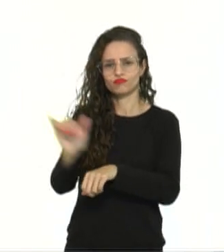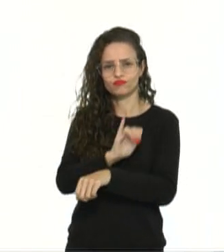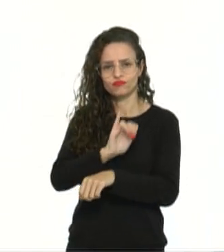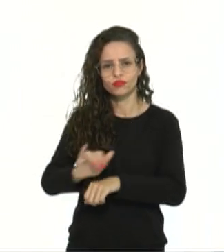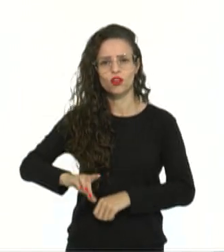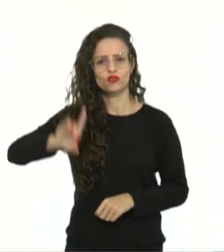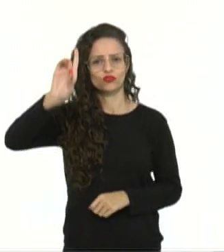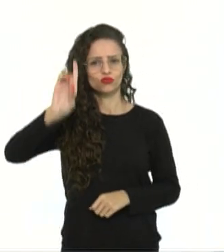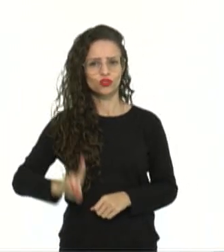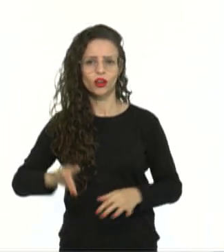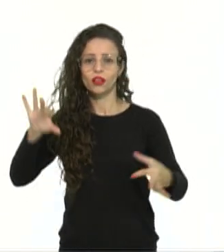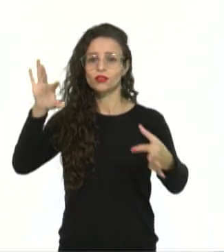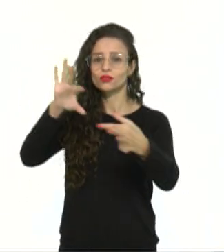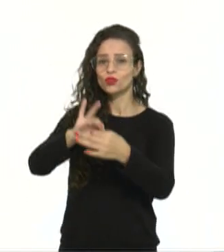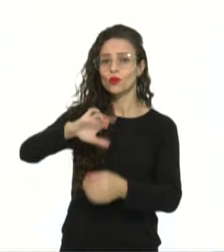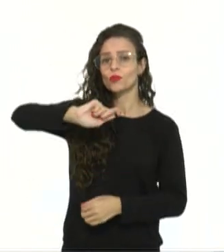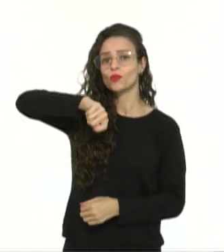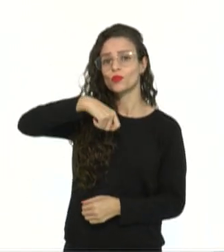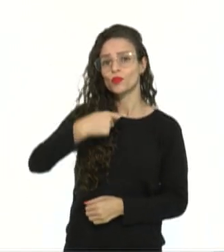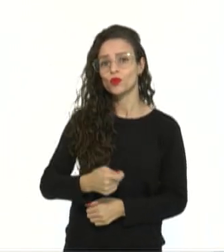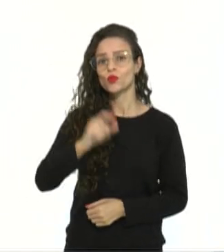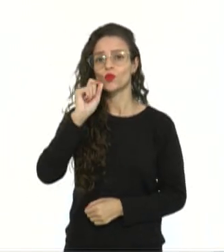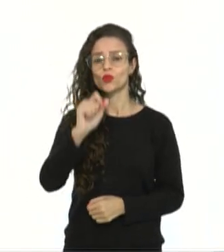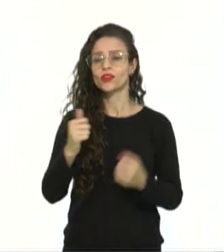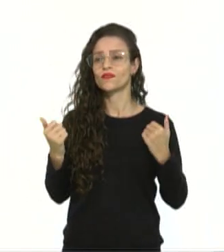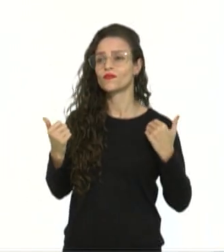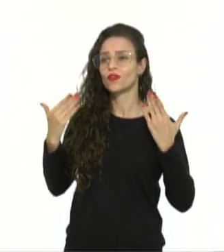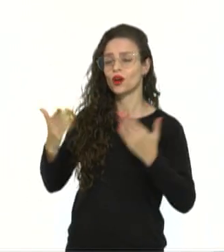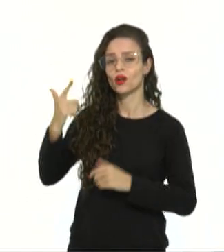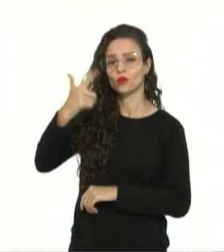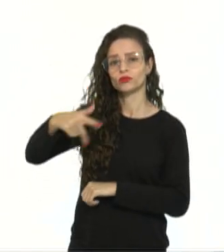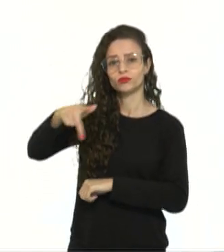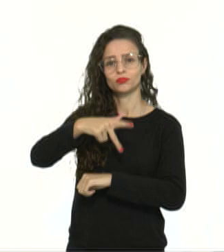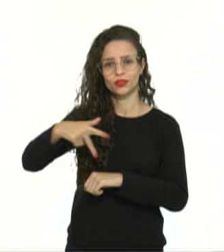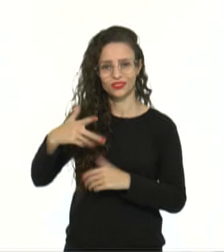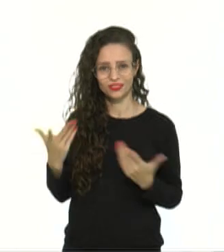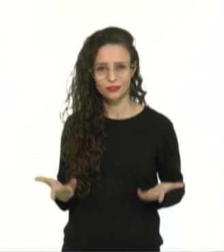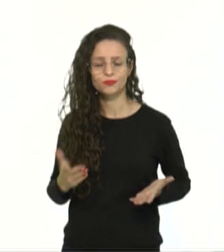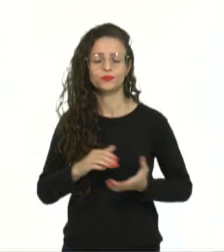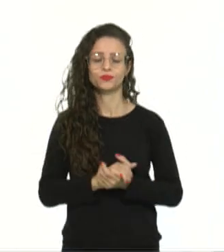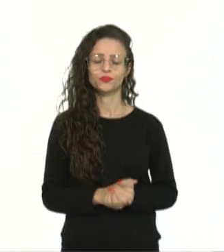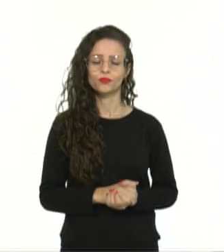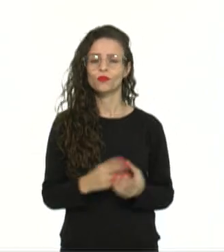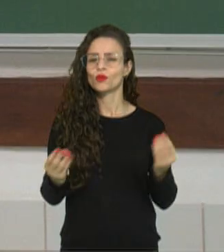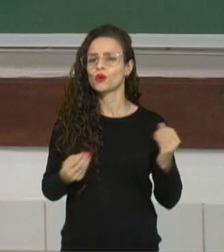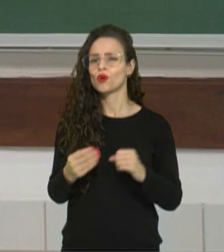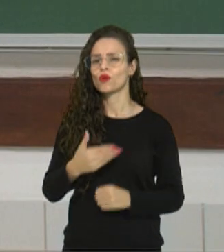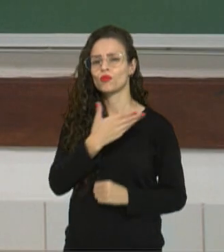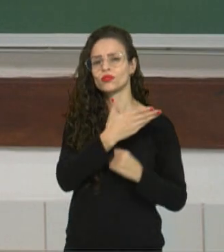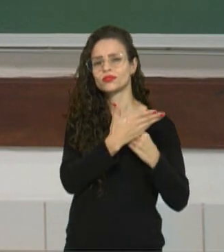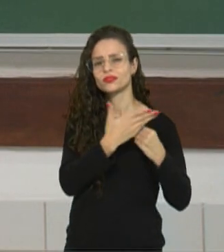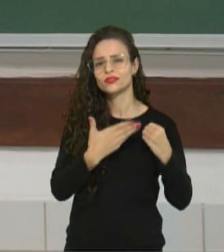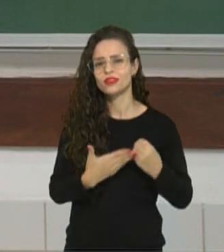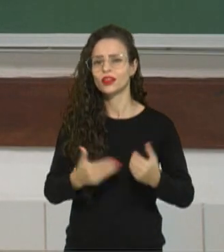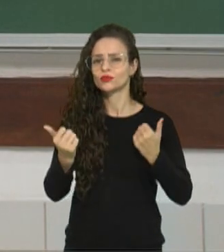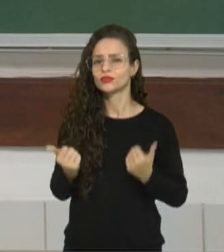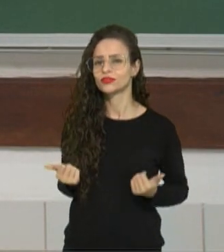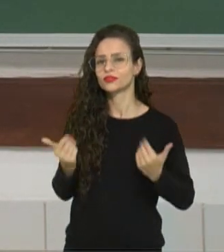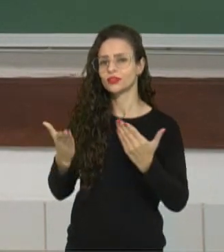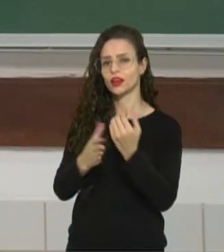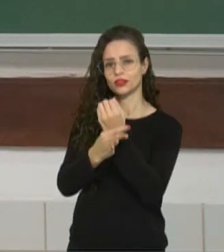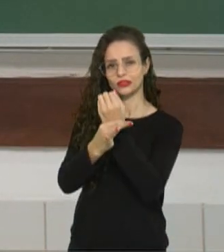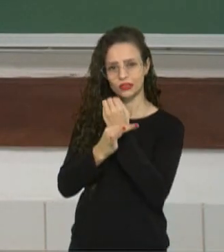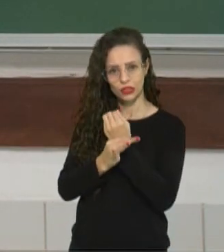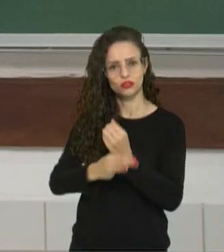direitos que dizem respeito a questões internacionais ou que saem das fronteiras do Estado? Como é que o Estado, então, vai garantir